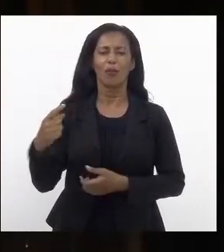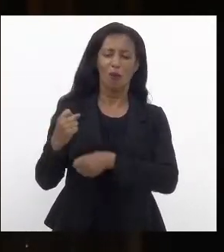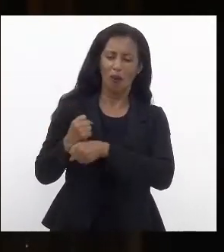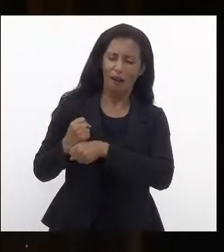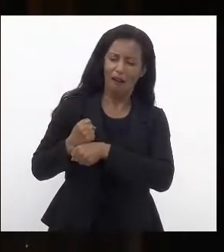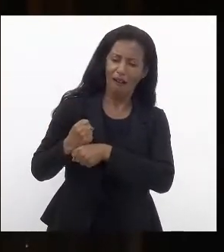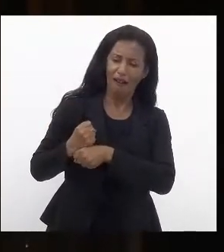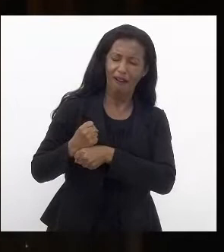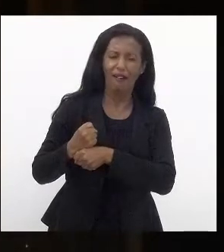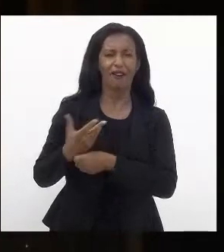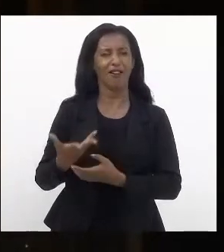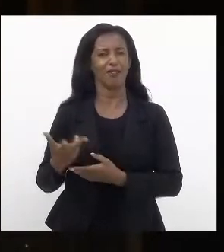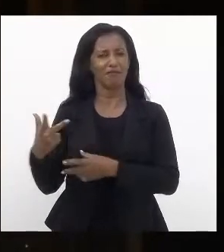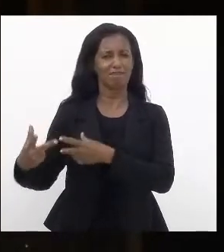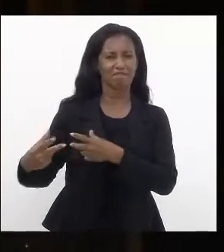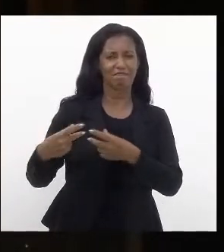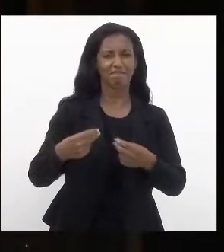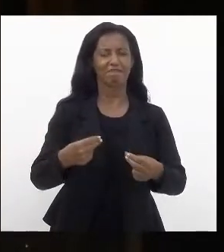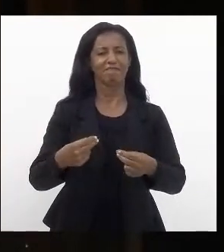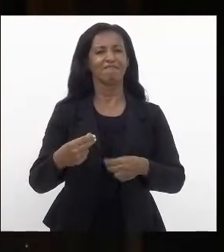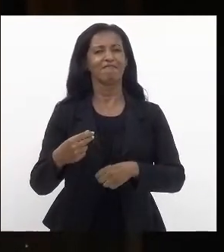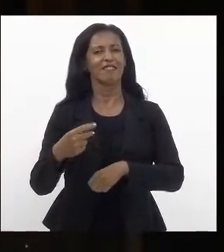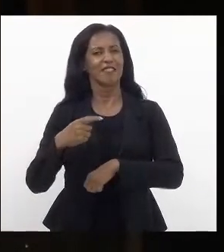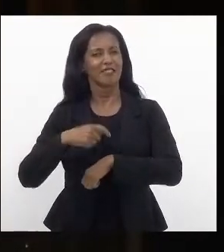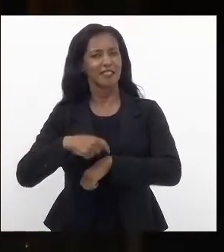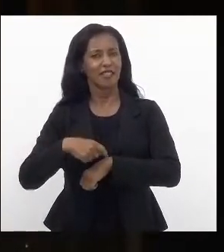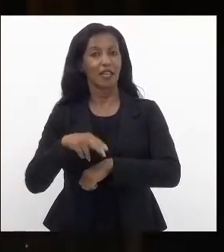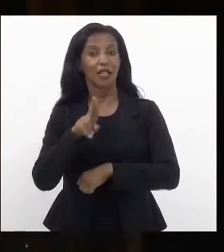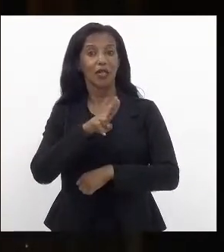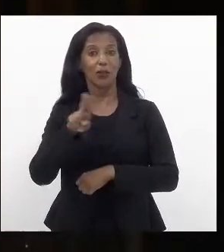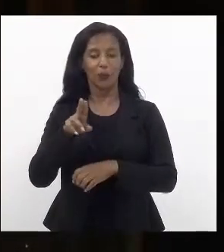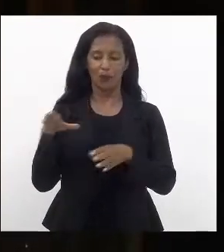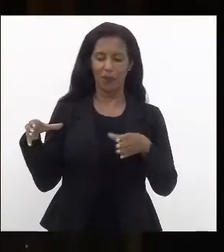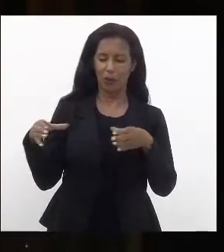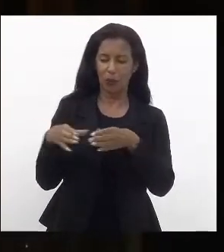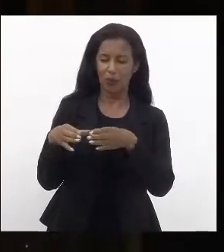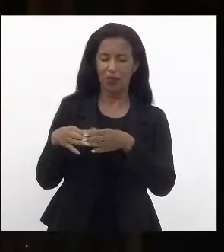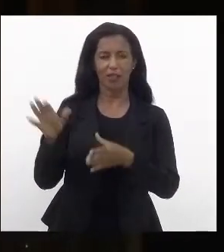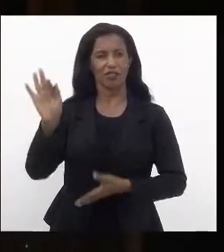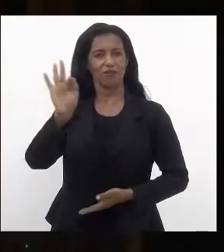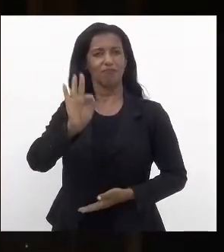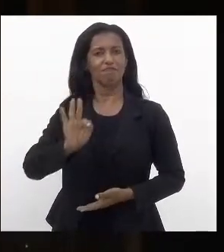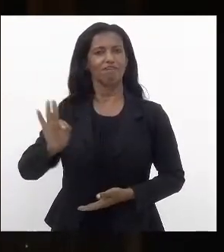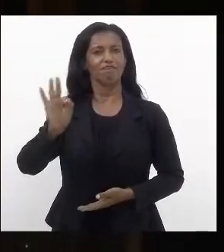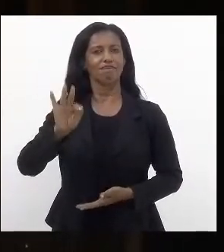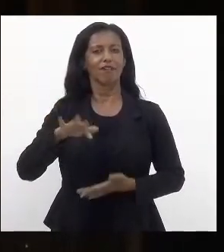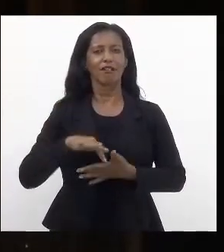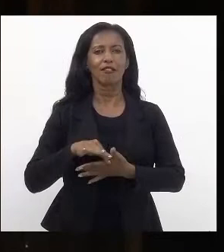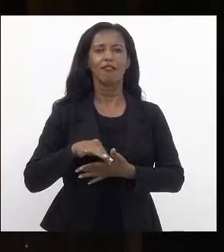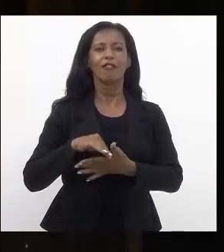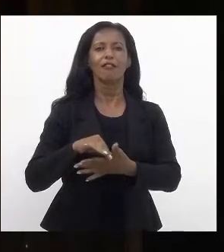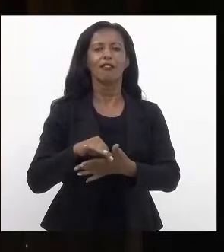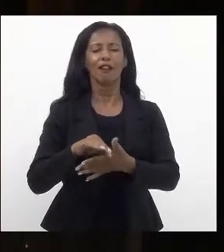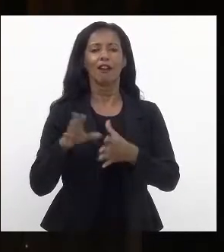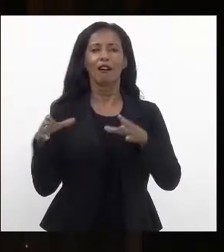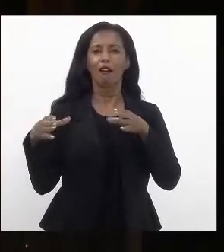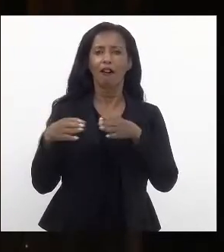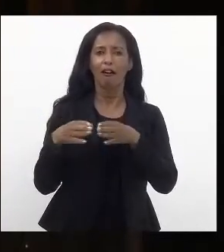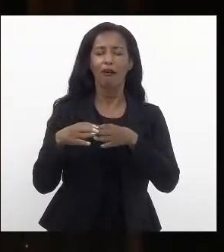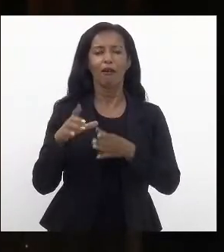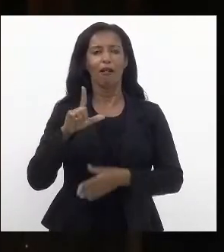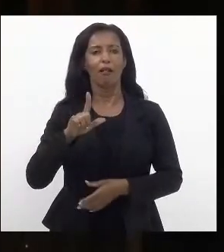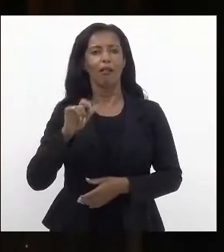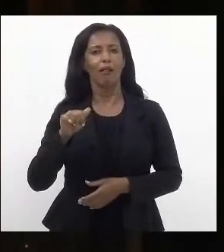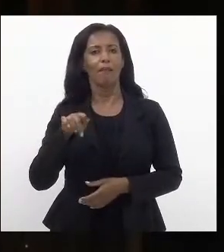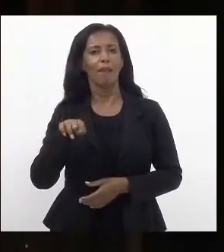anos vem nos prestigiando com esse momento. Em nome da comunidade, da federação, que representa a comunidade libanesa